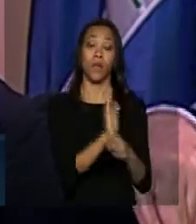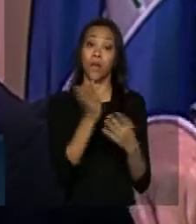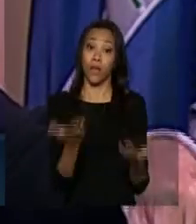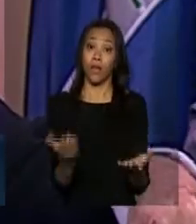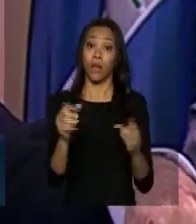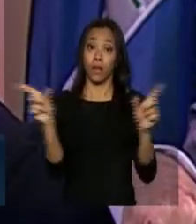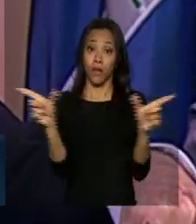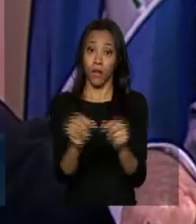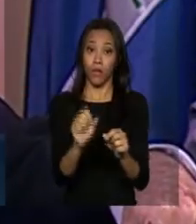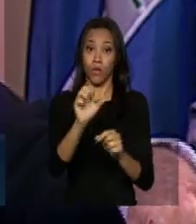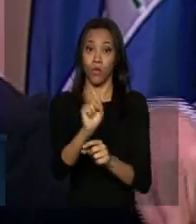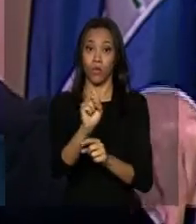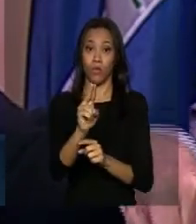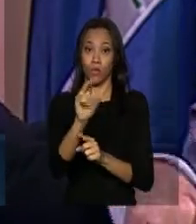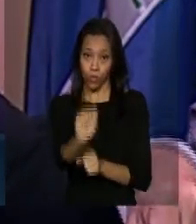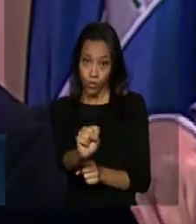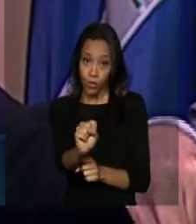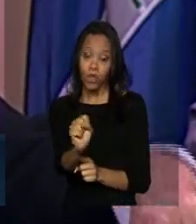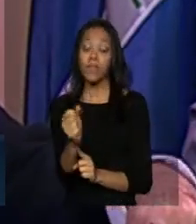que permite,